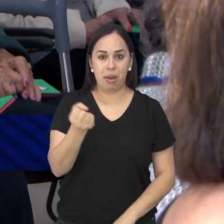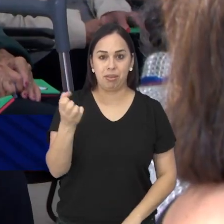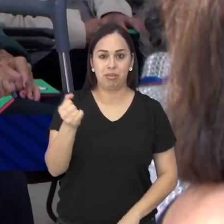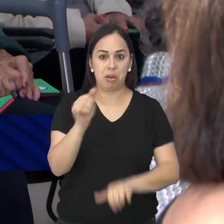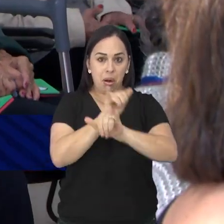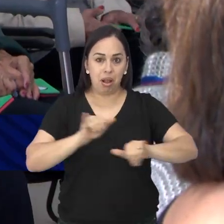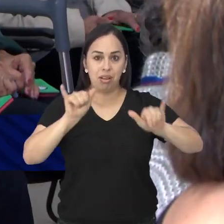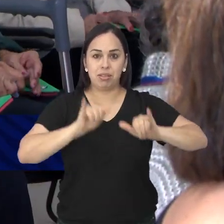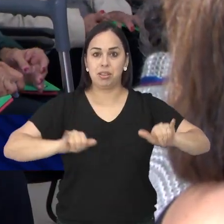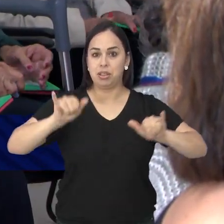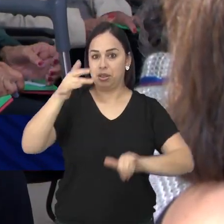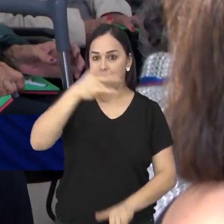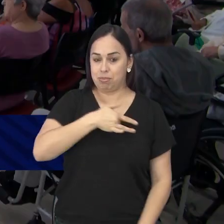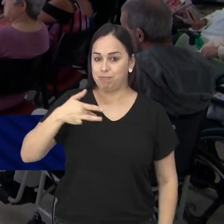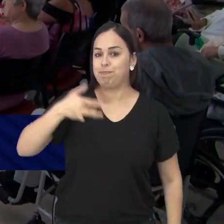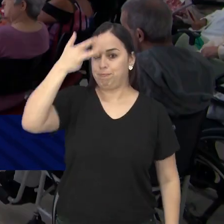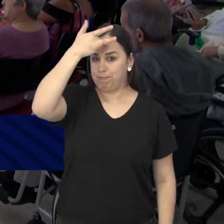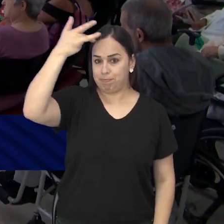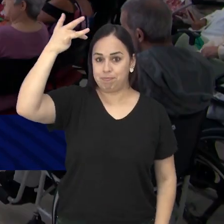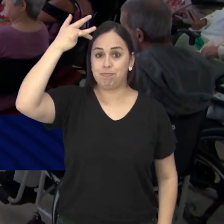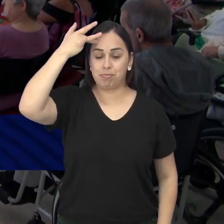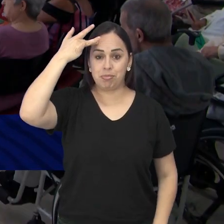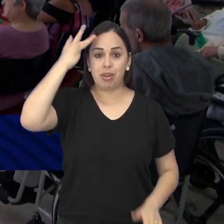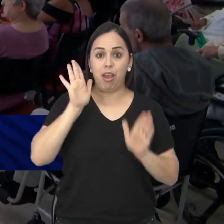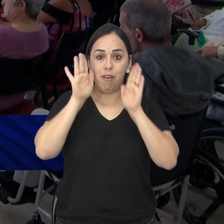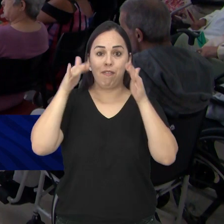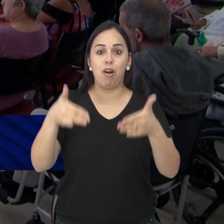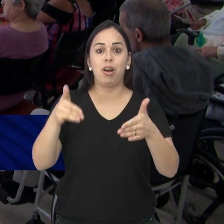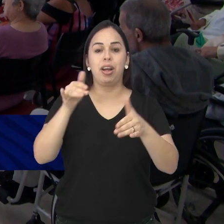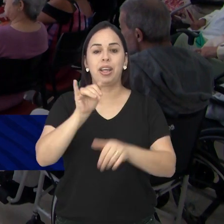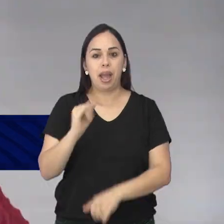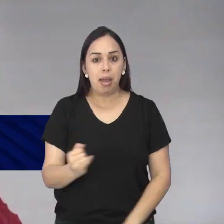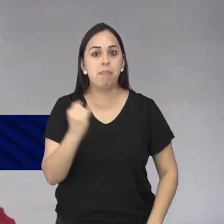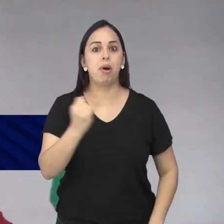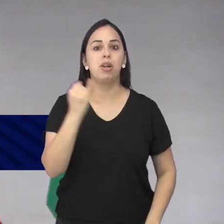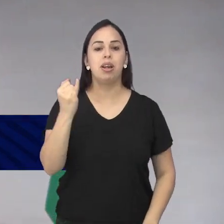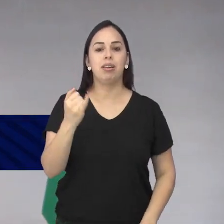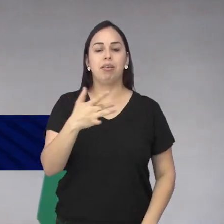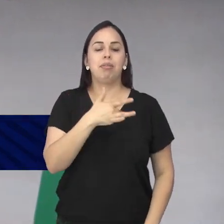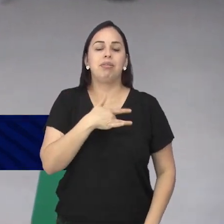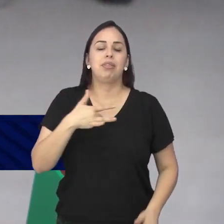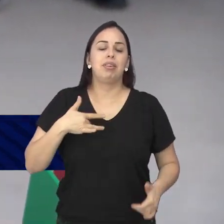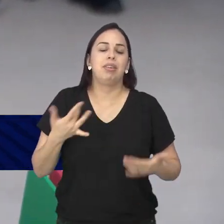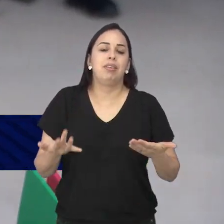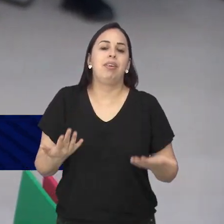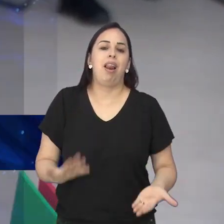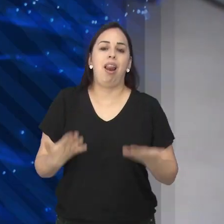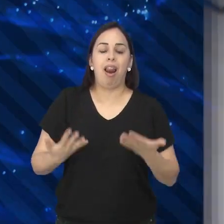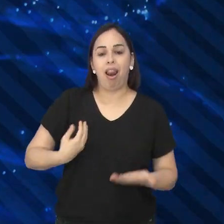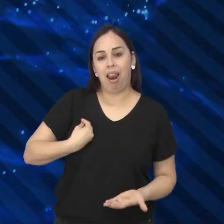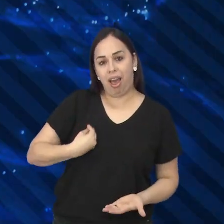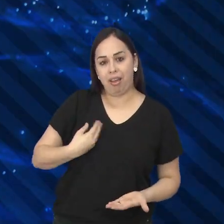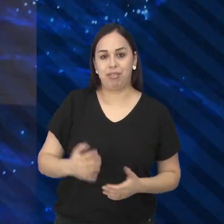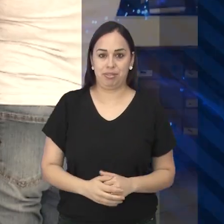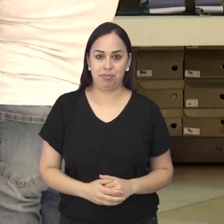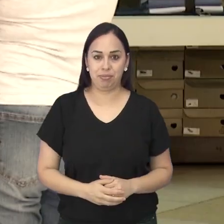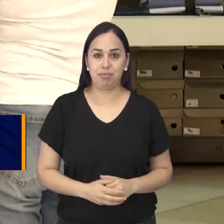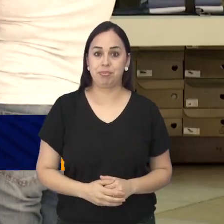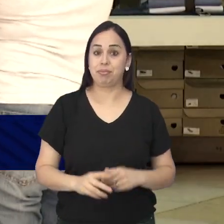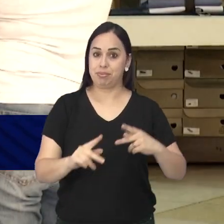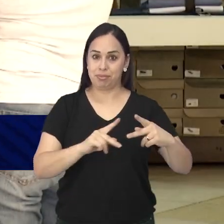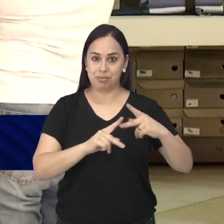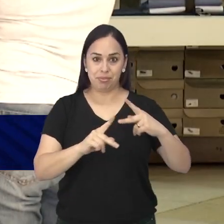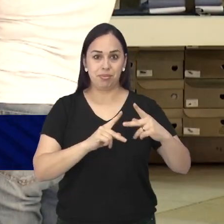Campanha reforça os cuidados com a saúde mental e foca na importância de levar a vida mais leve e tranquila. São José